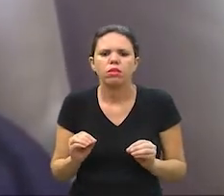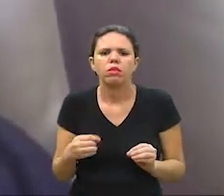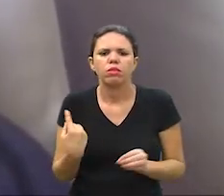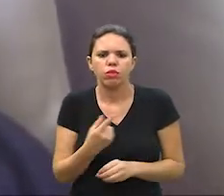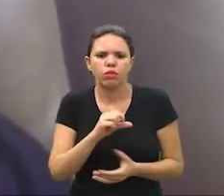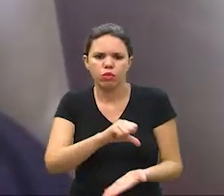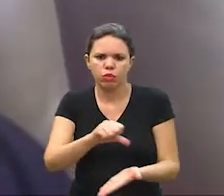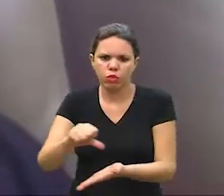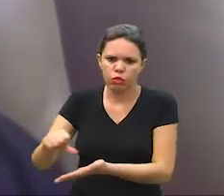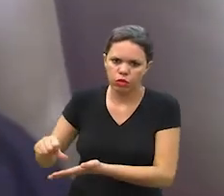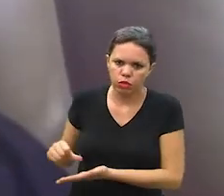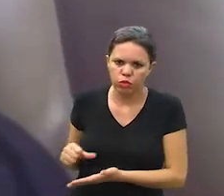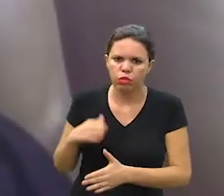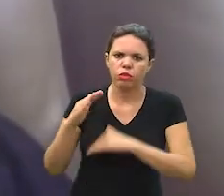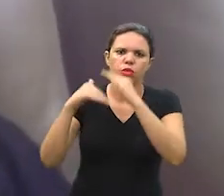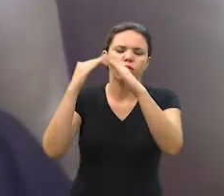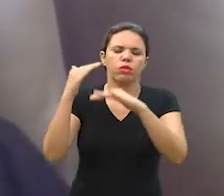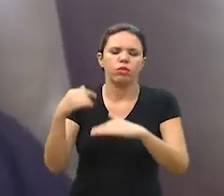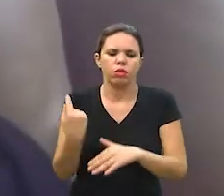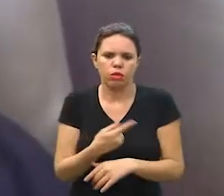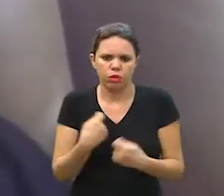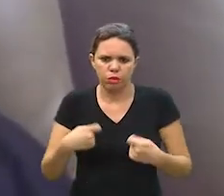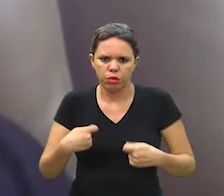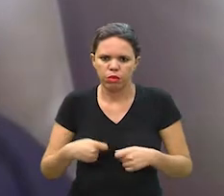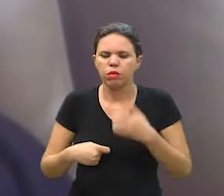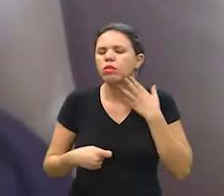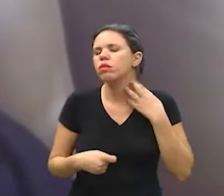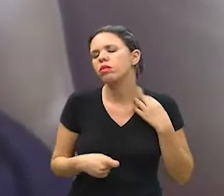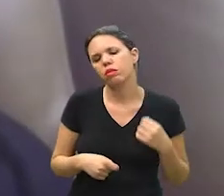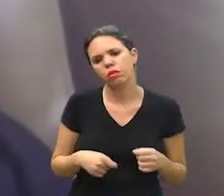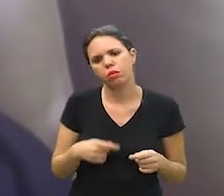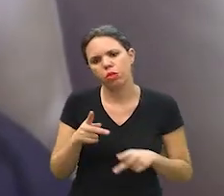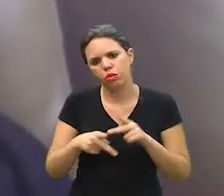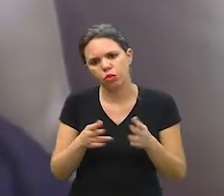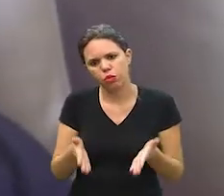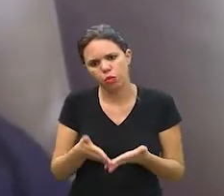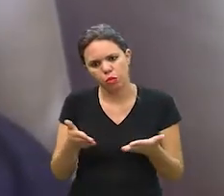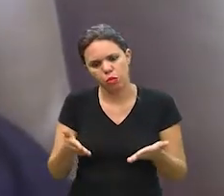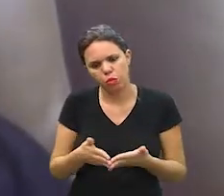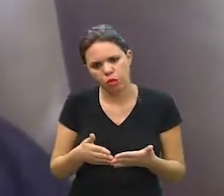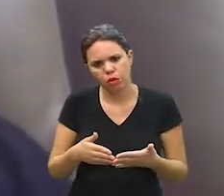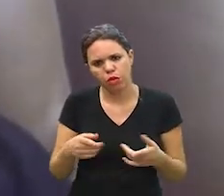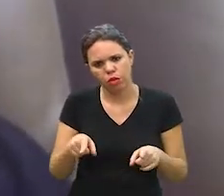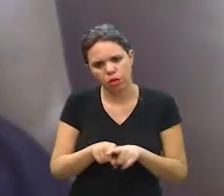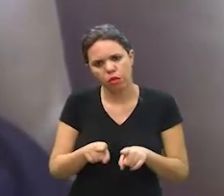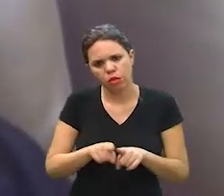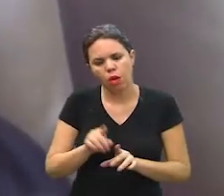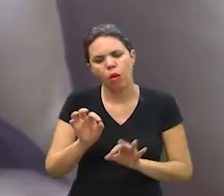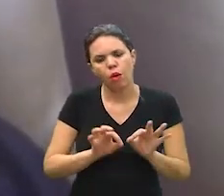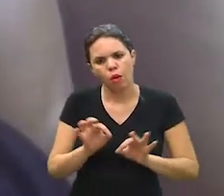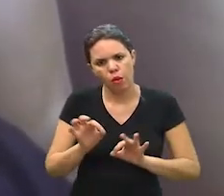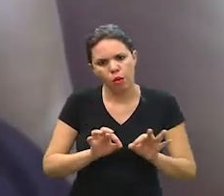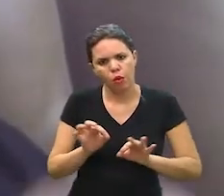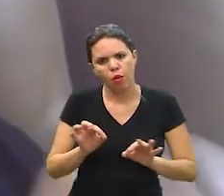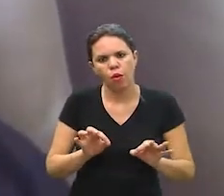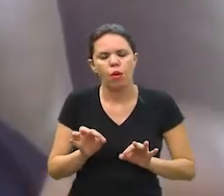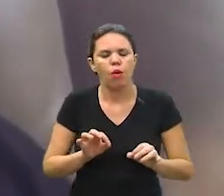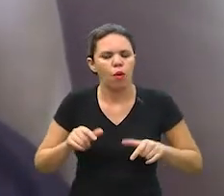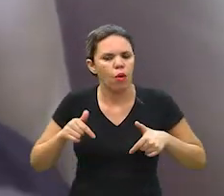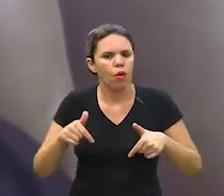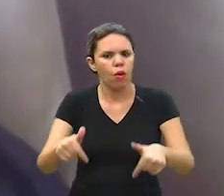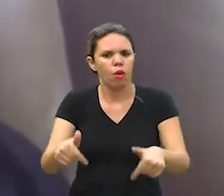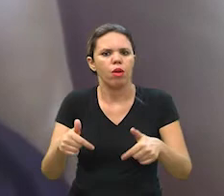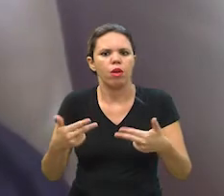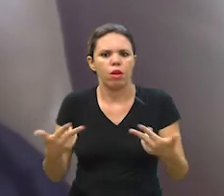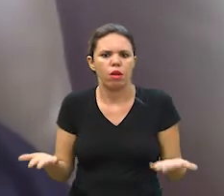nossa região seja desenvolvida, nós temos bolsões de pobreza. Então, tem que também se organizar uma frente de